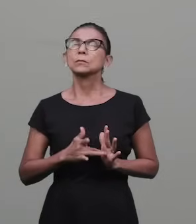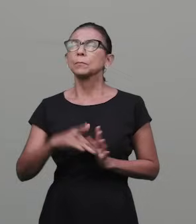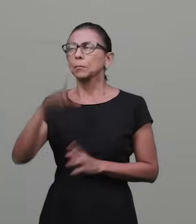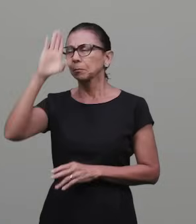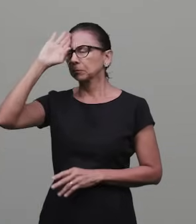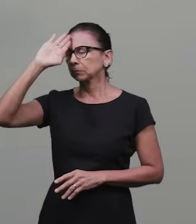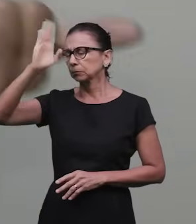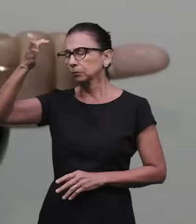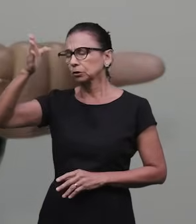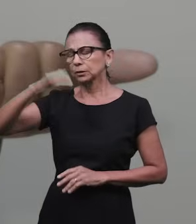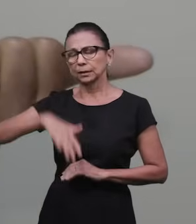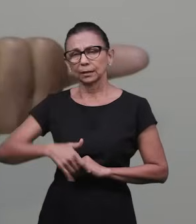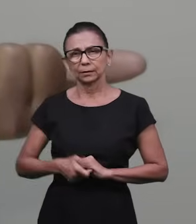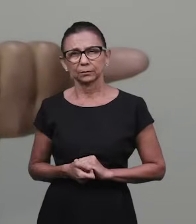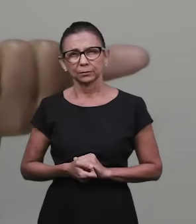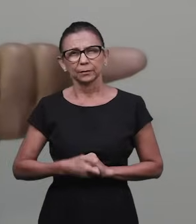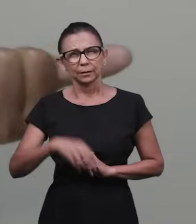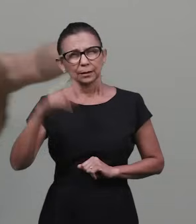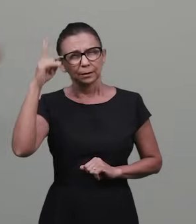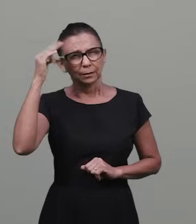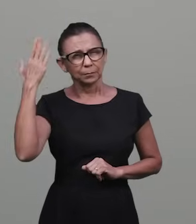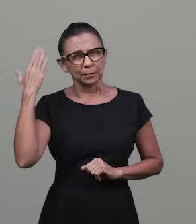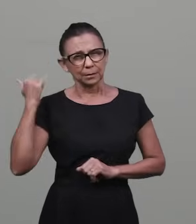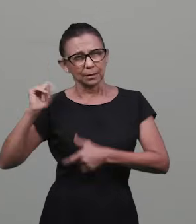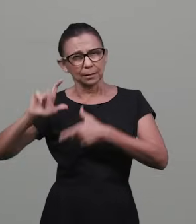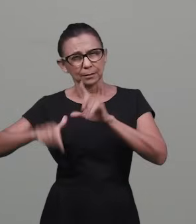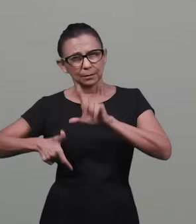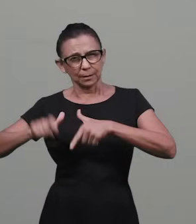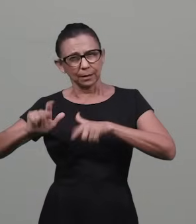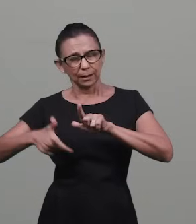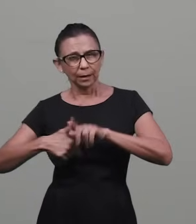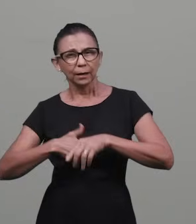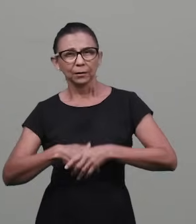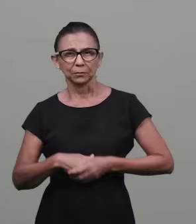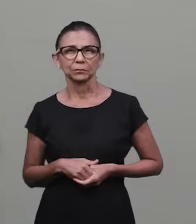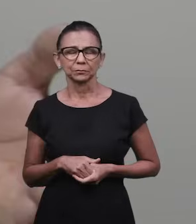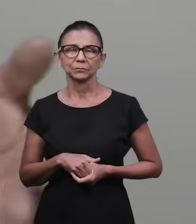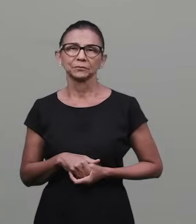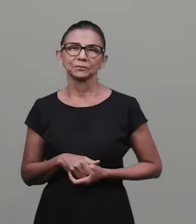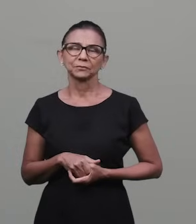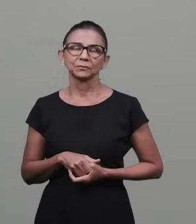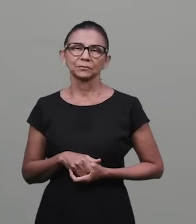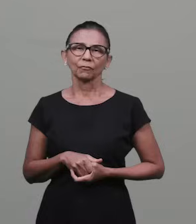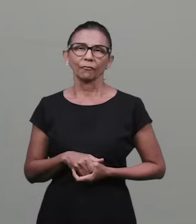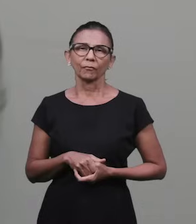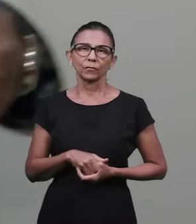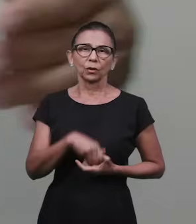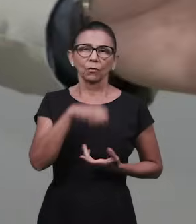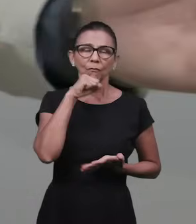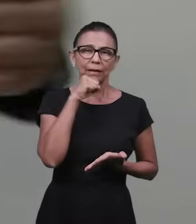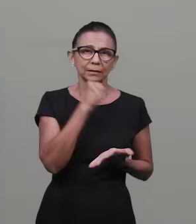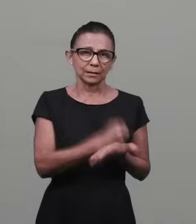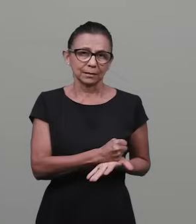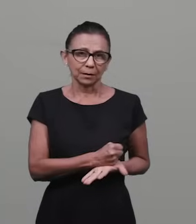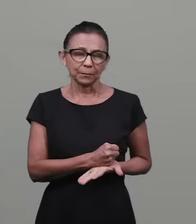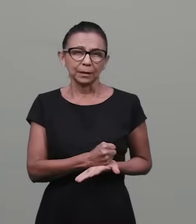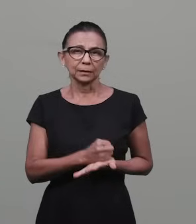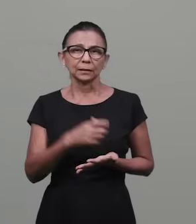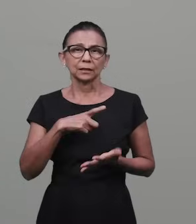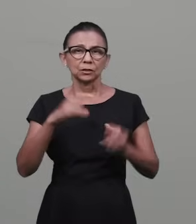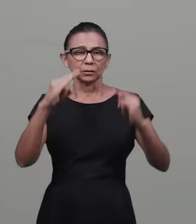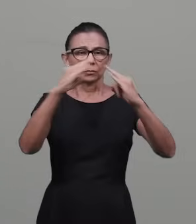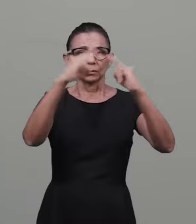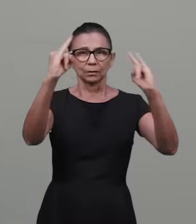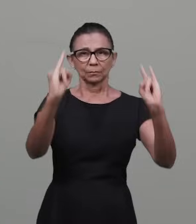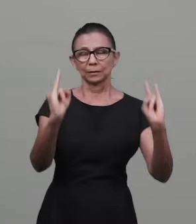Deus. Lembra que o povo de Israel no passado, na velha aliança, no Velho Testamento, tinha o tabernáculo, o templo,